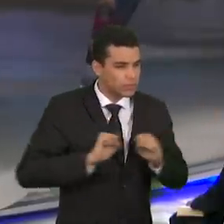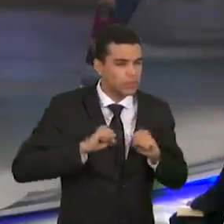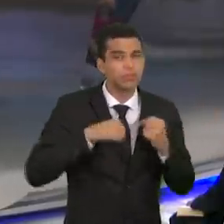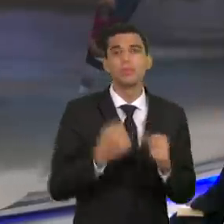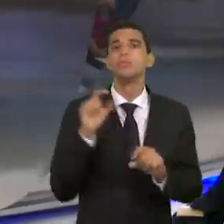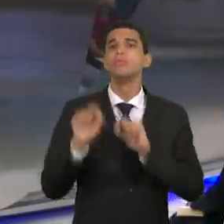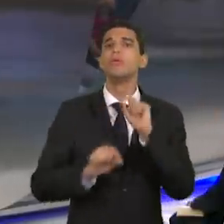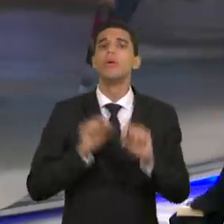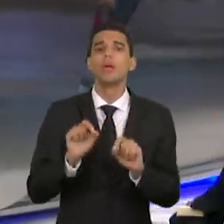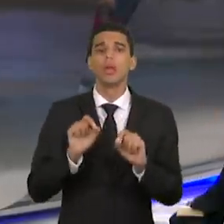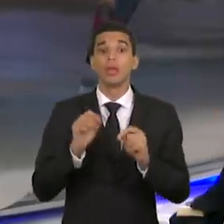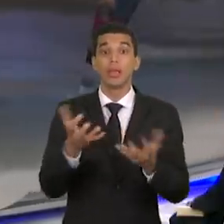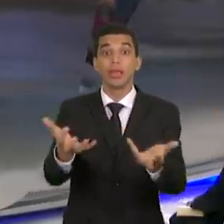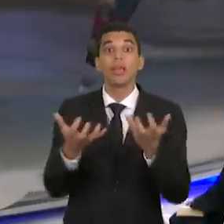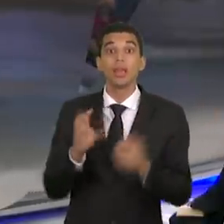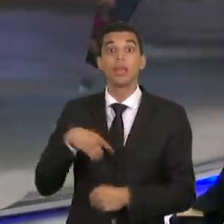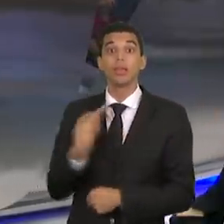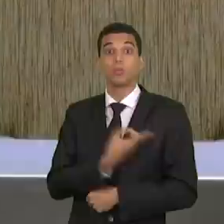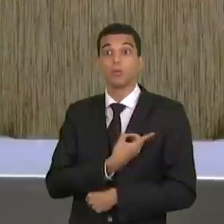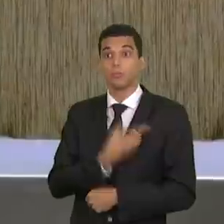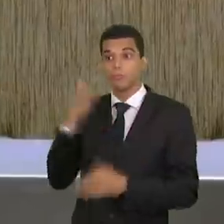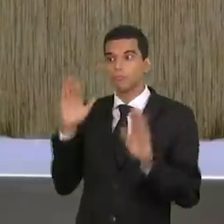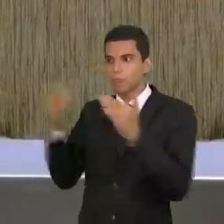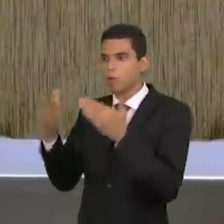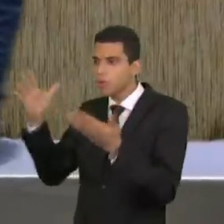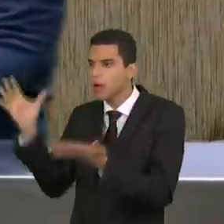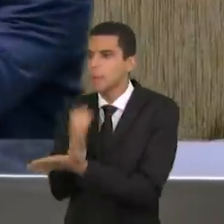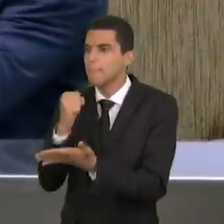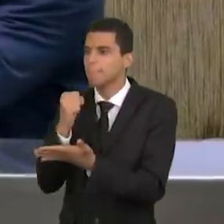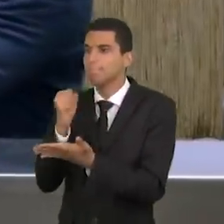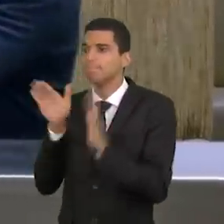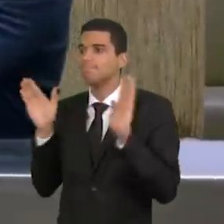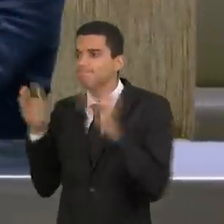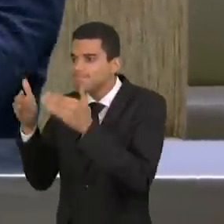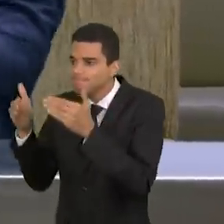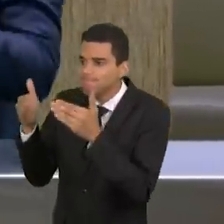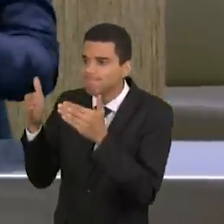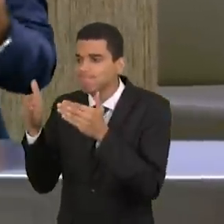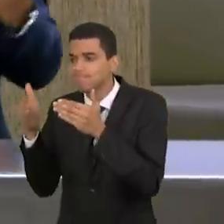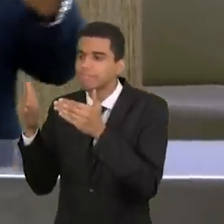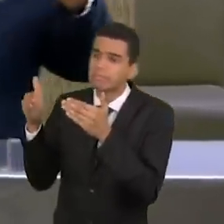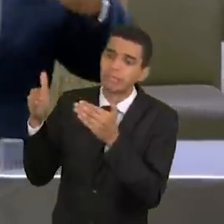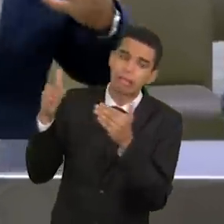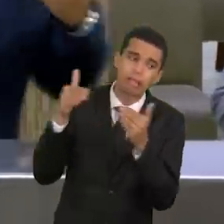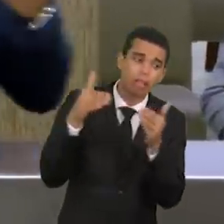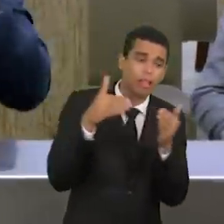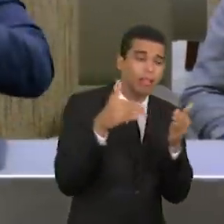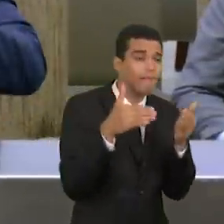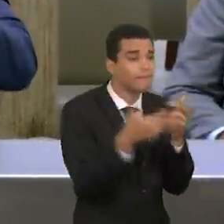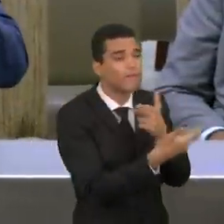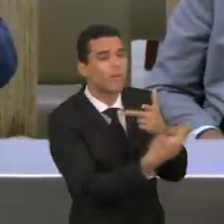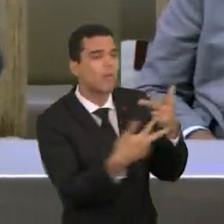para nos desfocar, para nos tornar